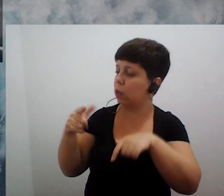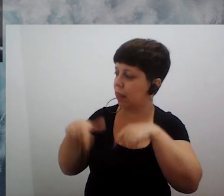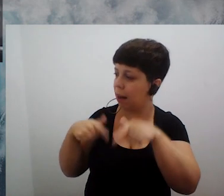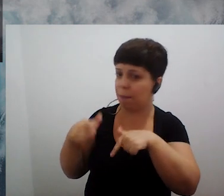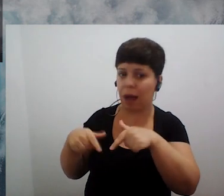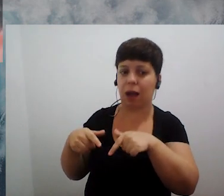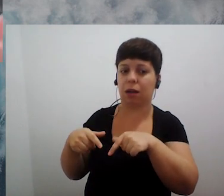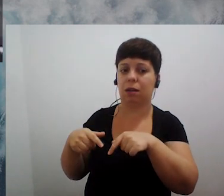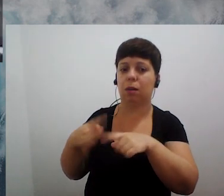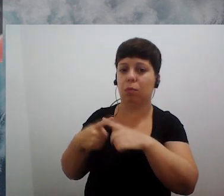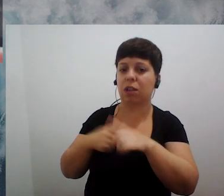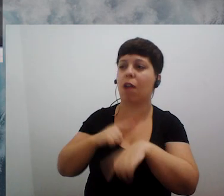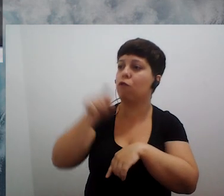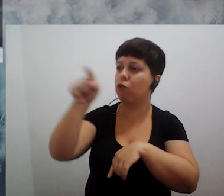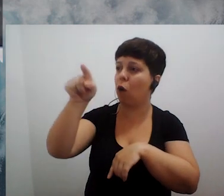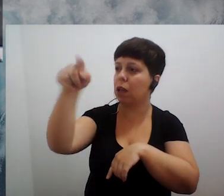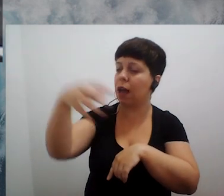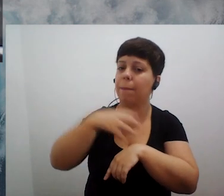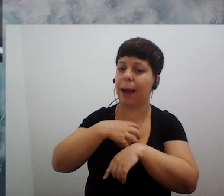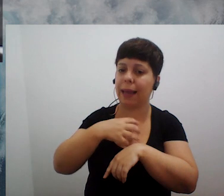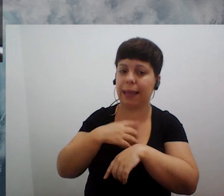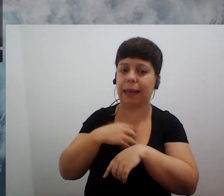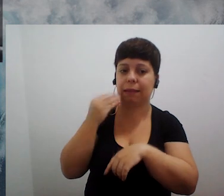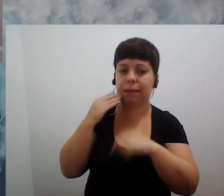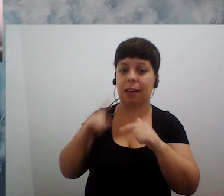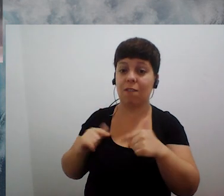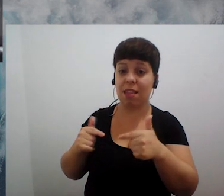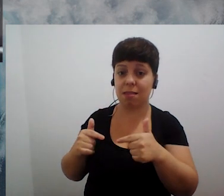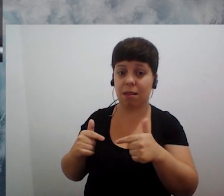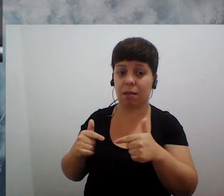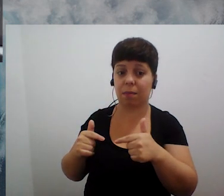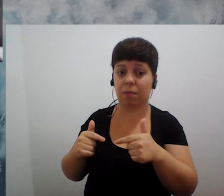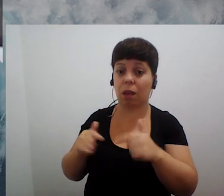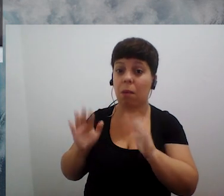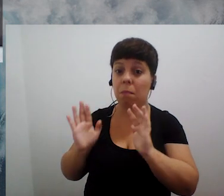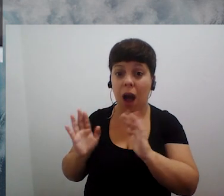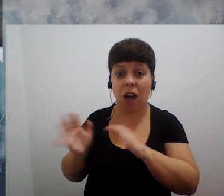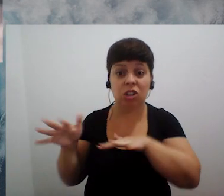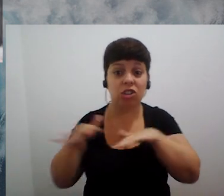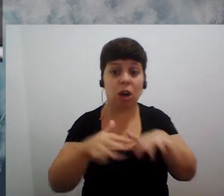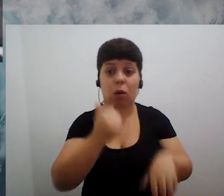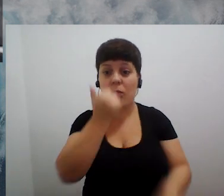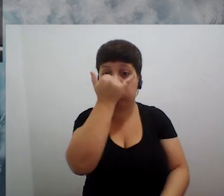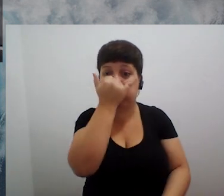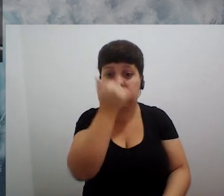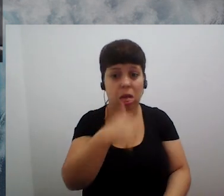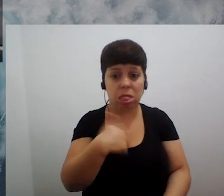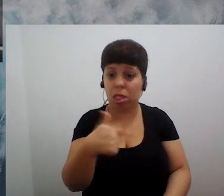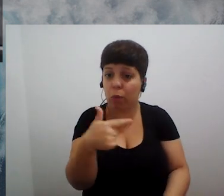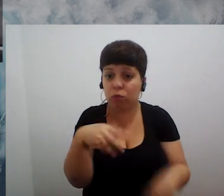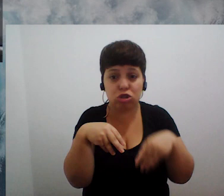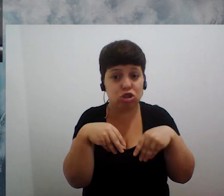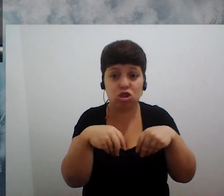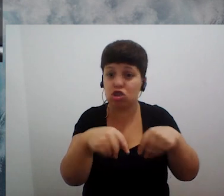luta, né, esse trabalho que eles tiveram indo lá para o interior da Bahia lutar para defender, né? E aí, quando eles chegaram aqui no Rio, não